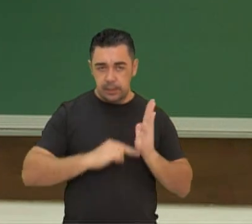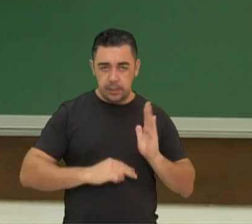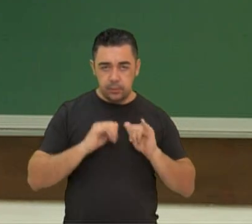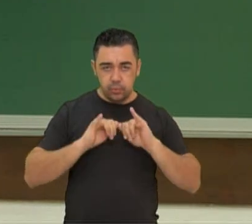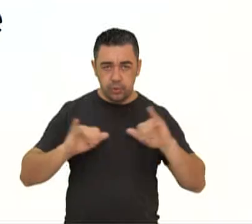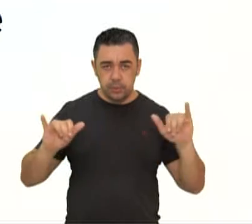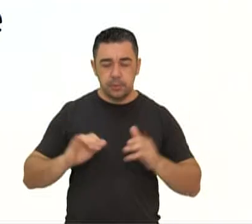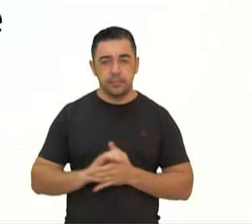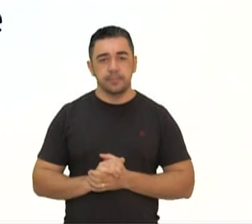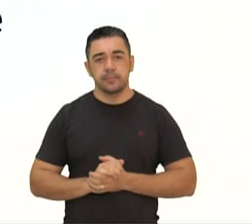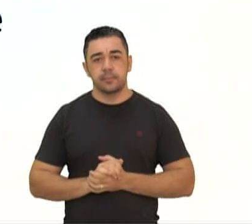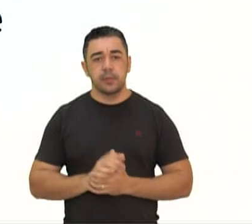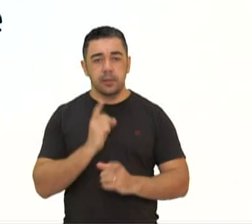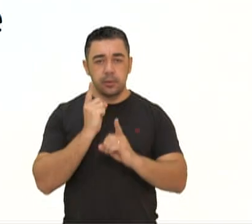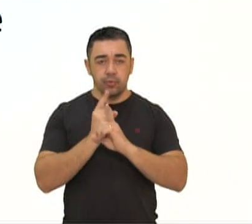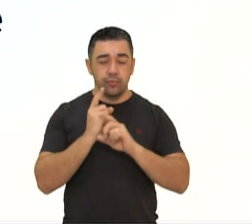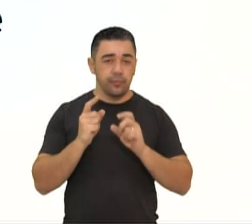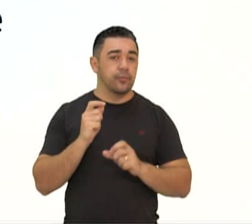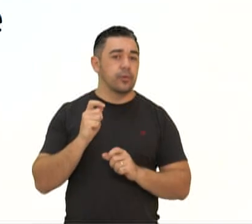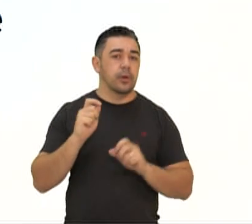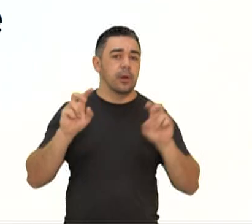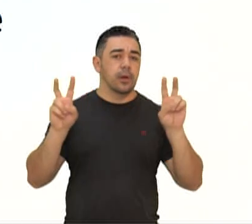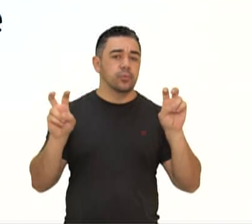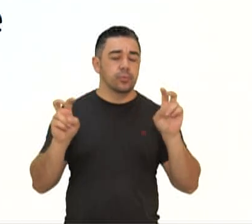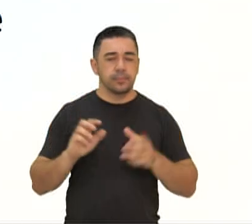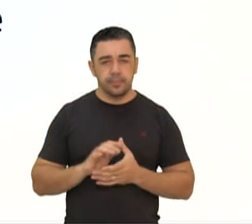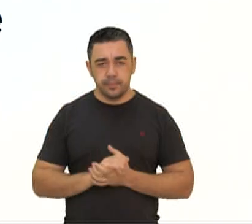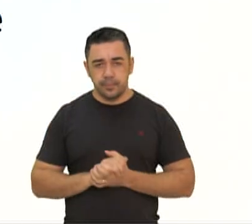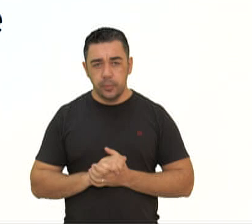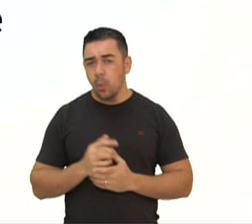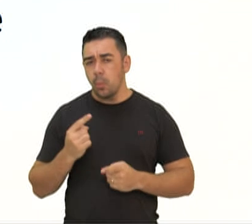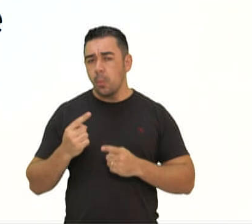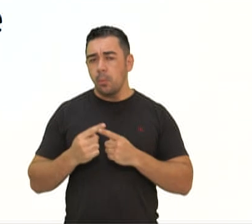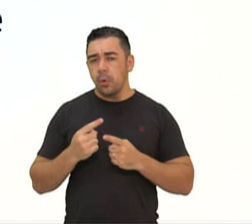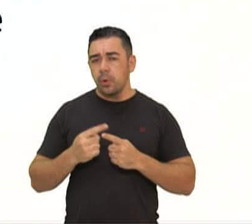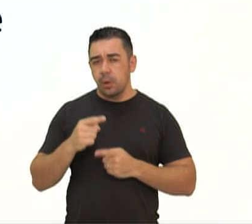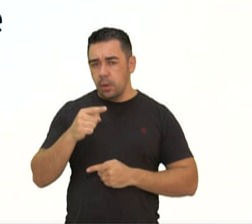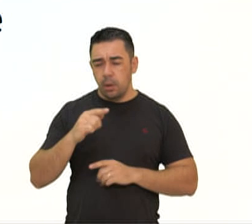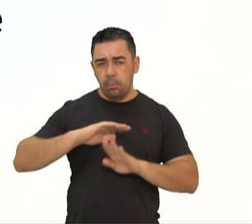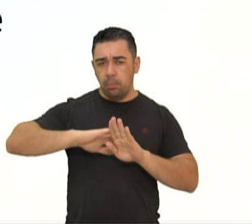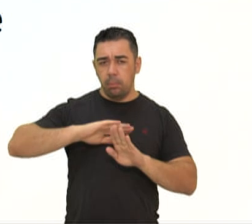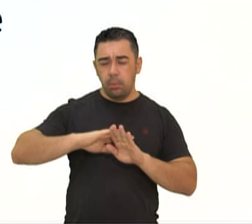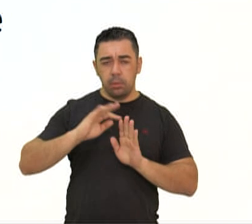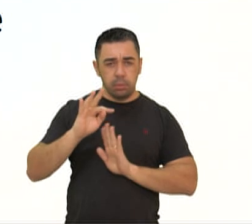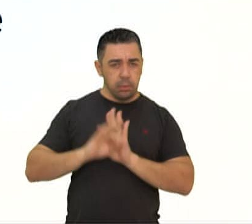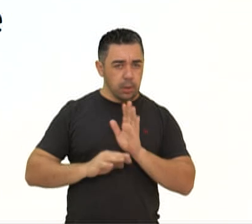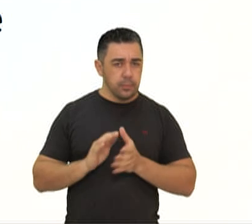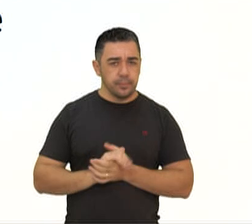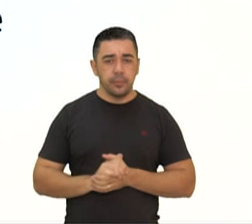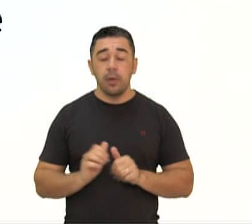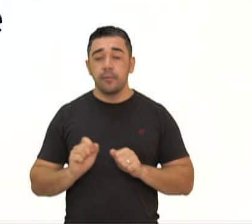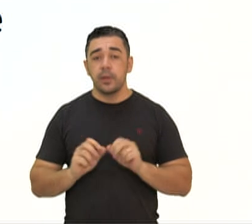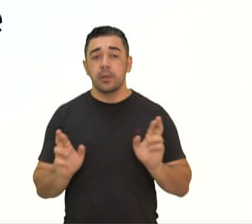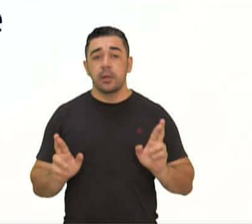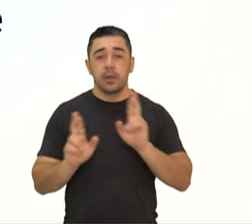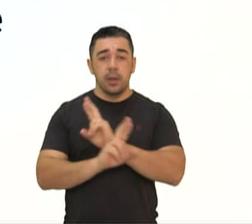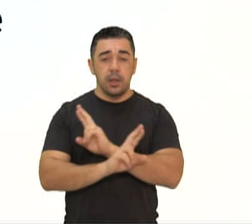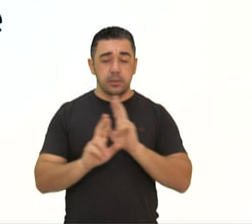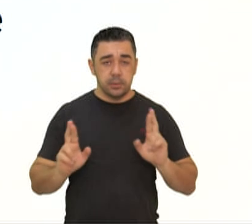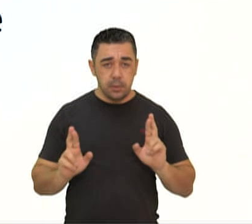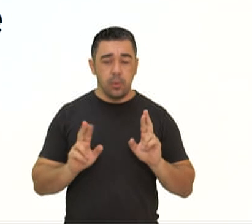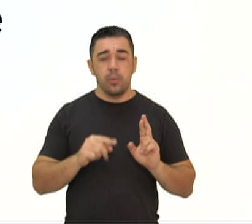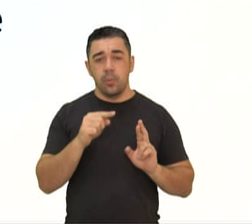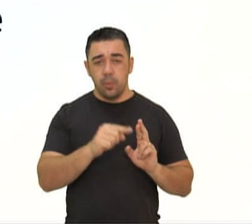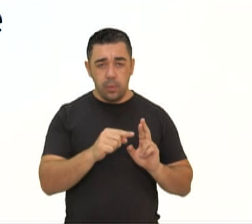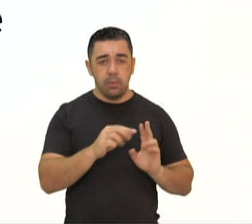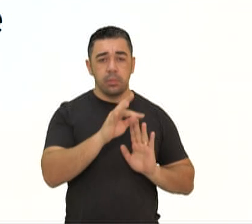notícia, identificar o assunto, identificar a finalidade do texto, estabelecer relações entre partes de um